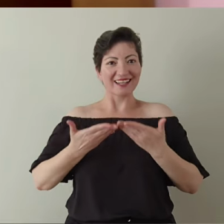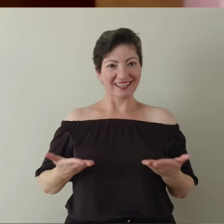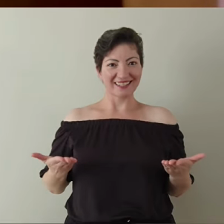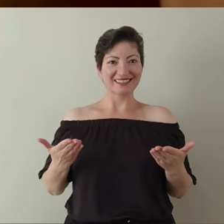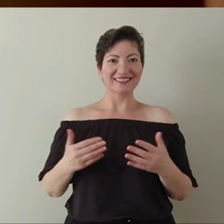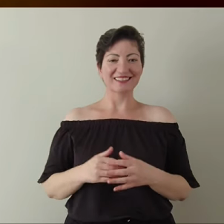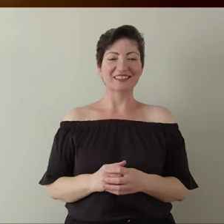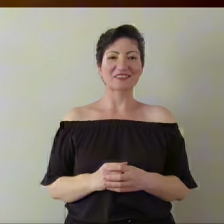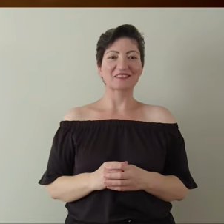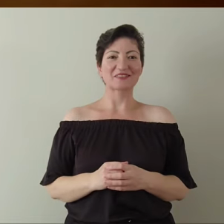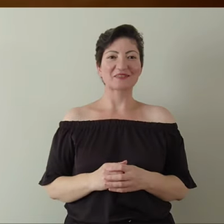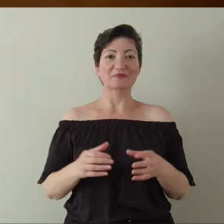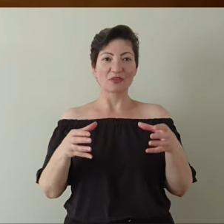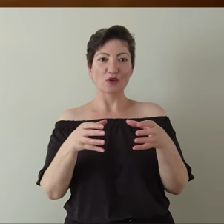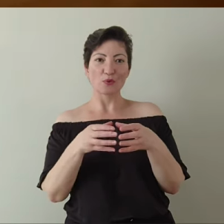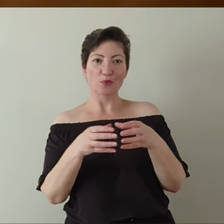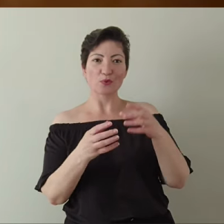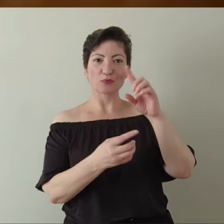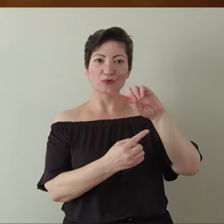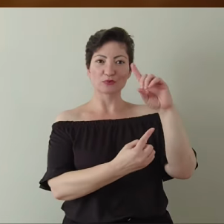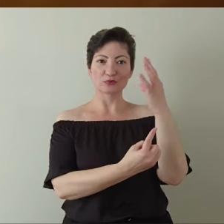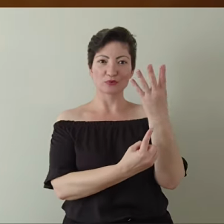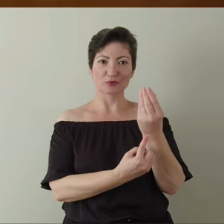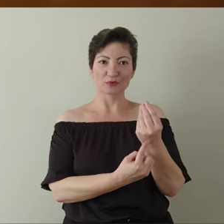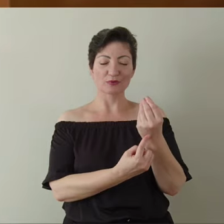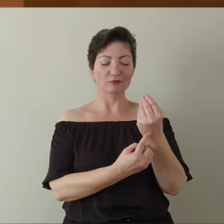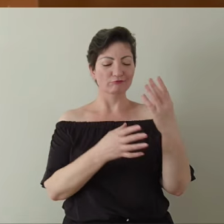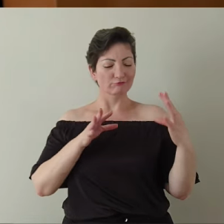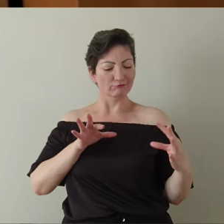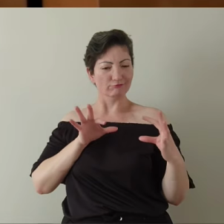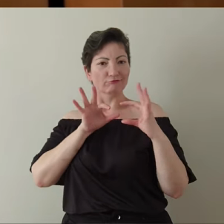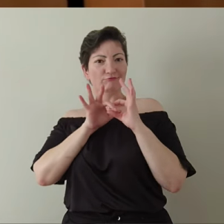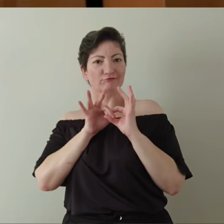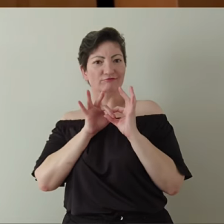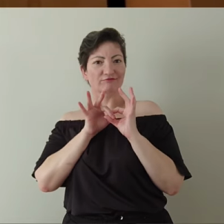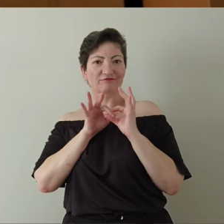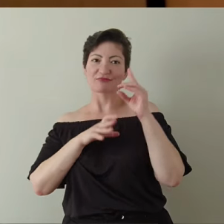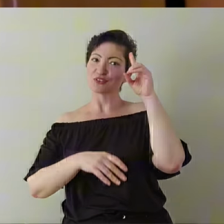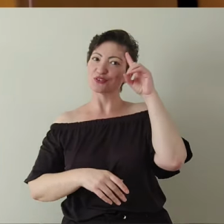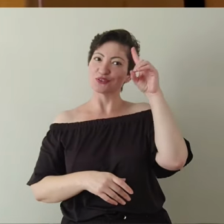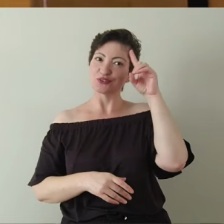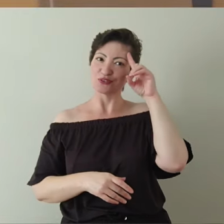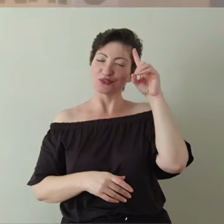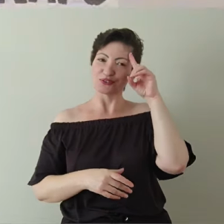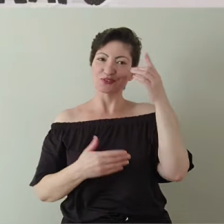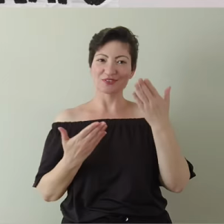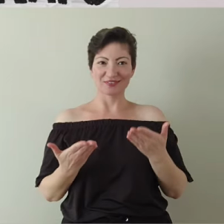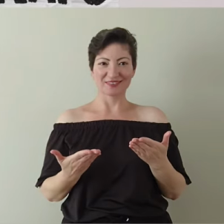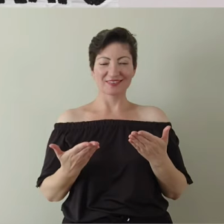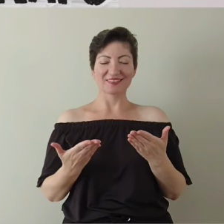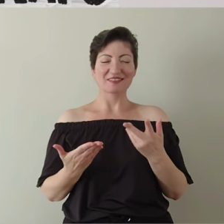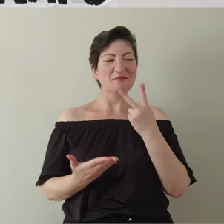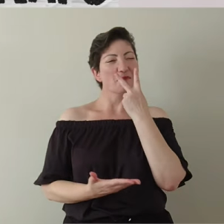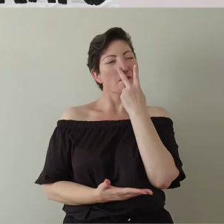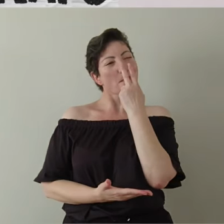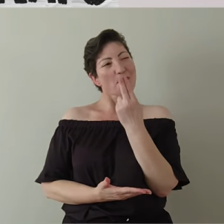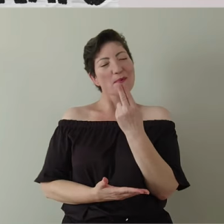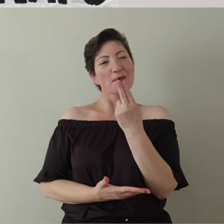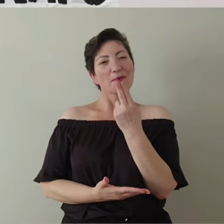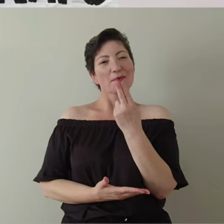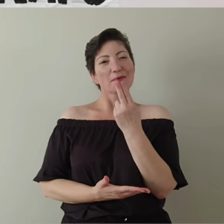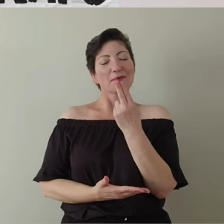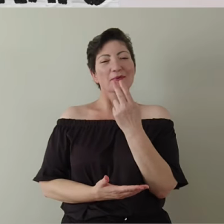O grupo Dia de Arte, eu acho que já faz parte do nosso dia a dia. Mas eu tenho a impressão que